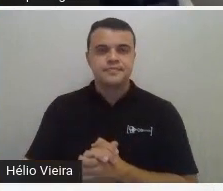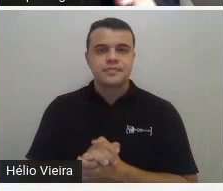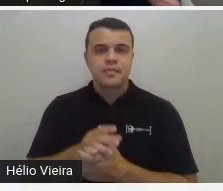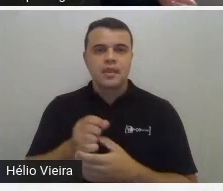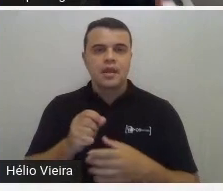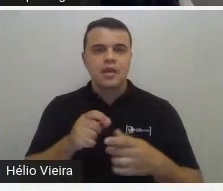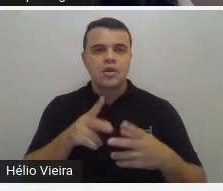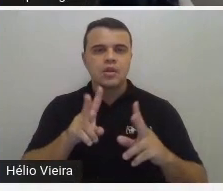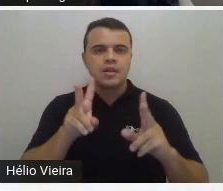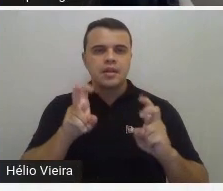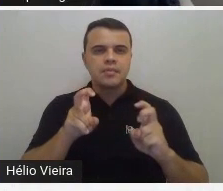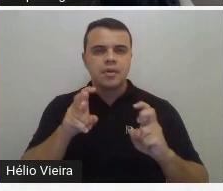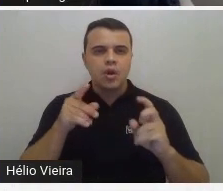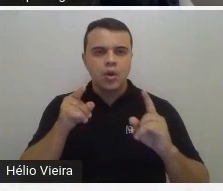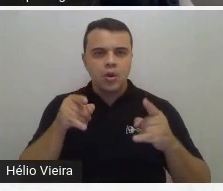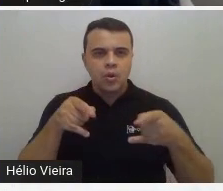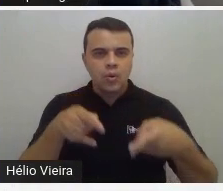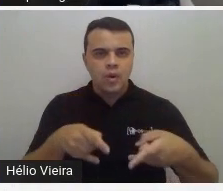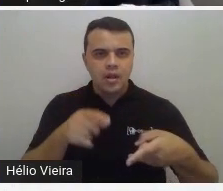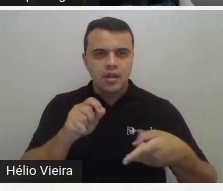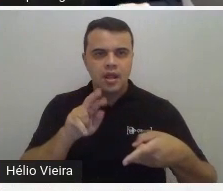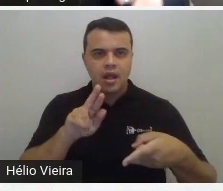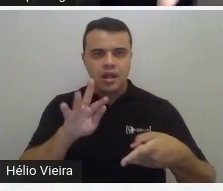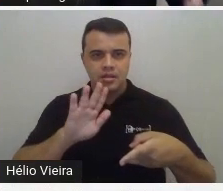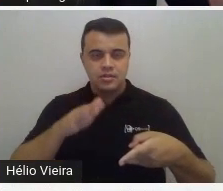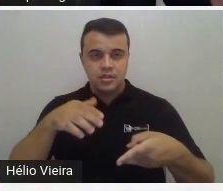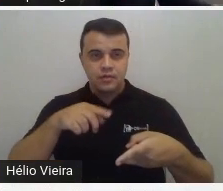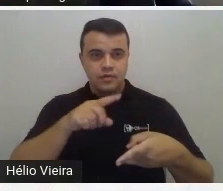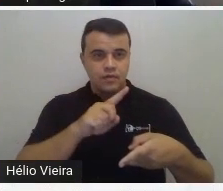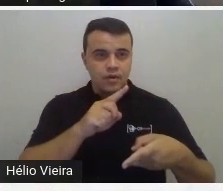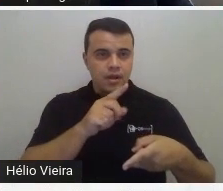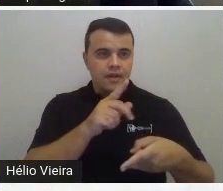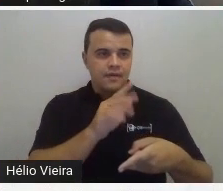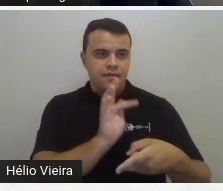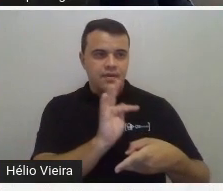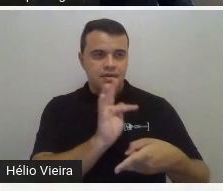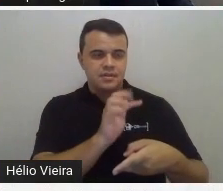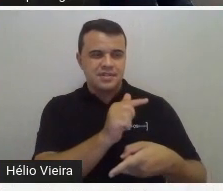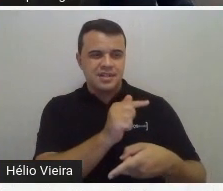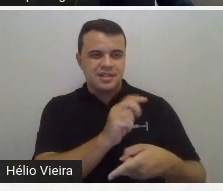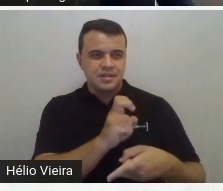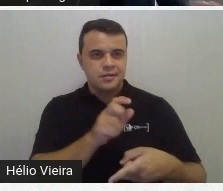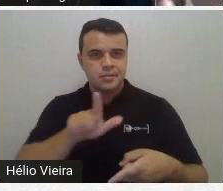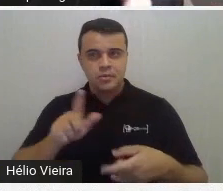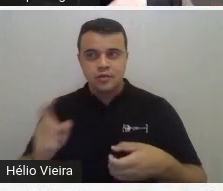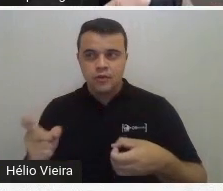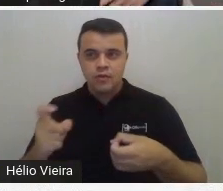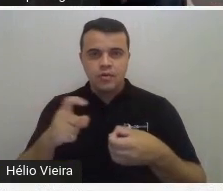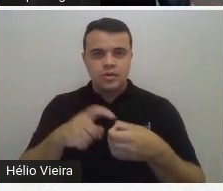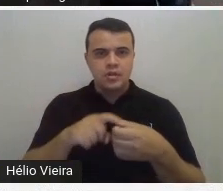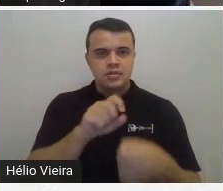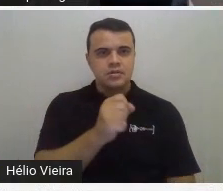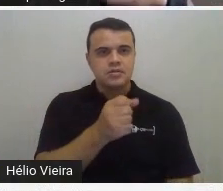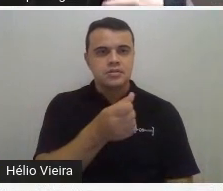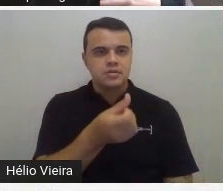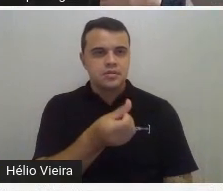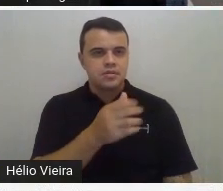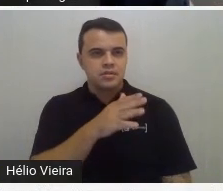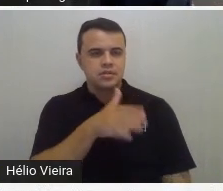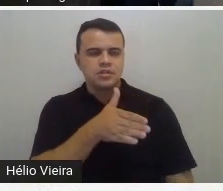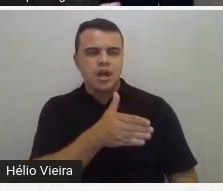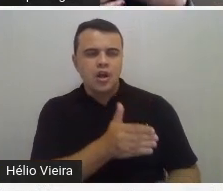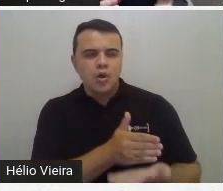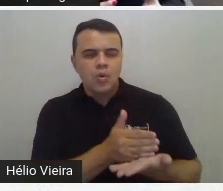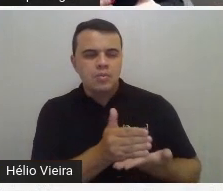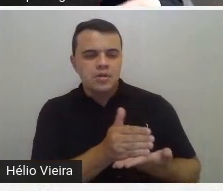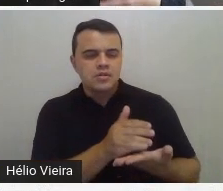Arles. Então, Van Gogh já tinha ido a Paris em 75, mas retorna em 86, quando os impressionistas já começaram a